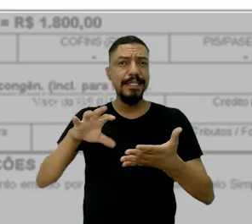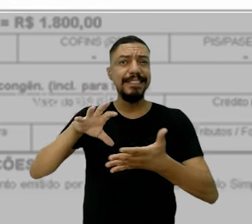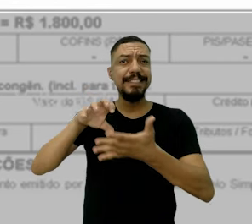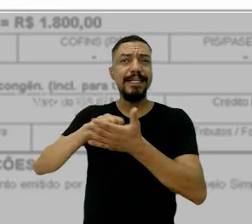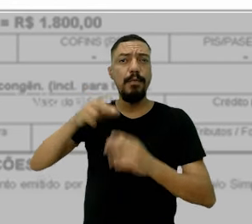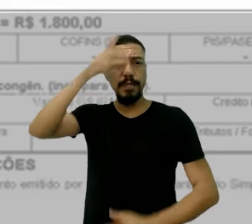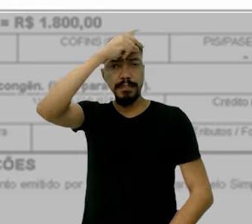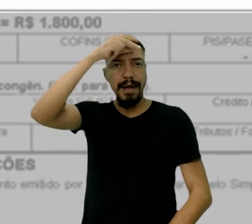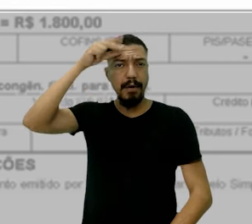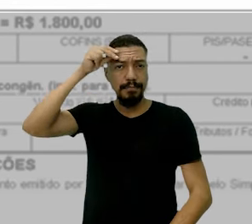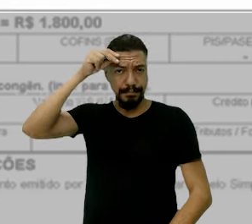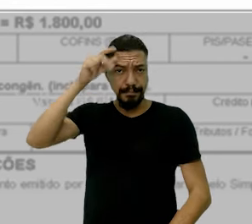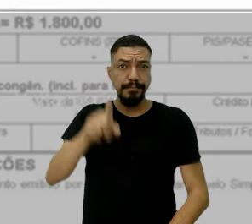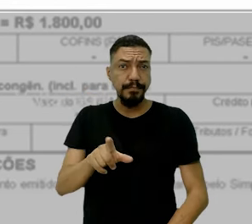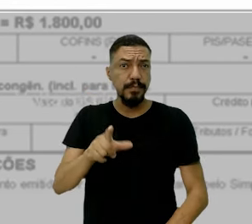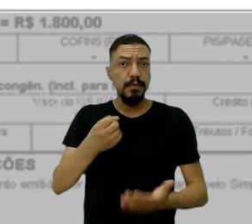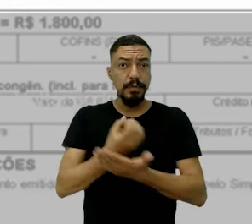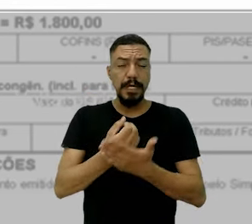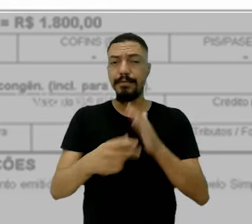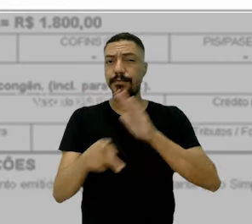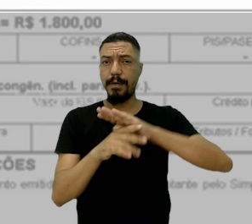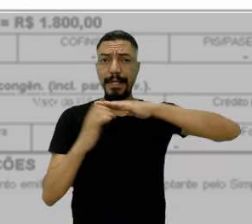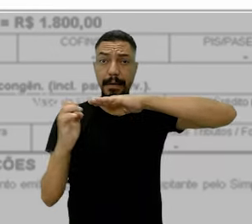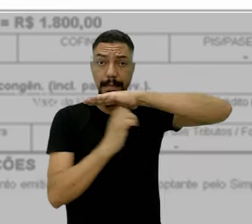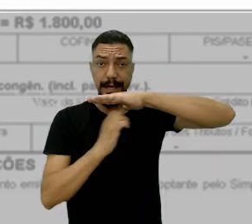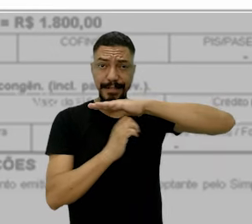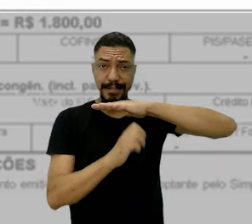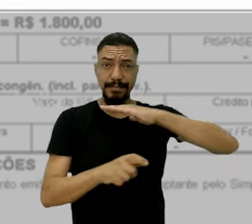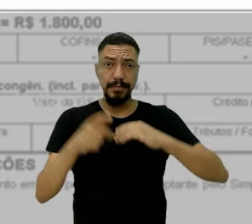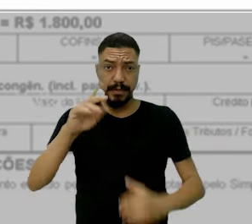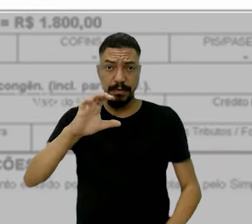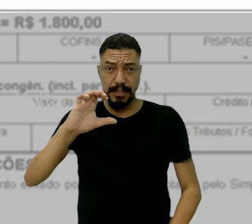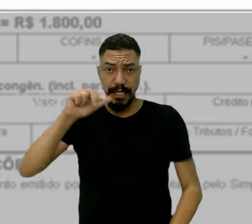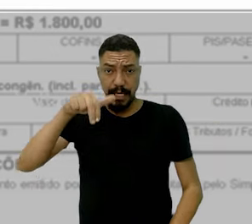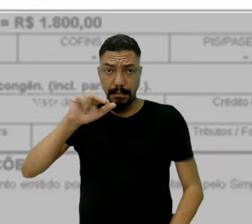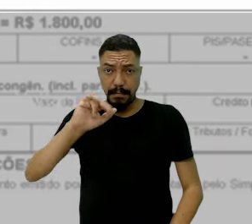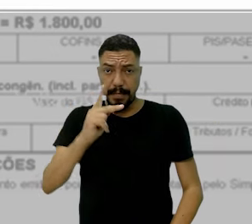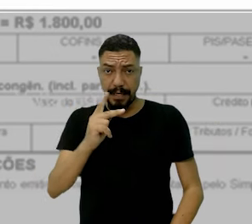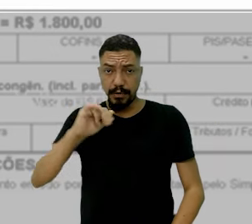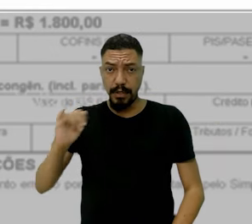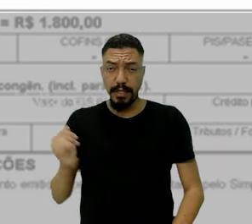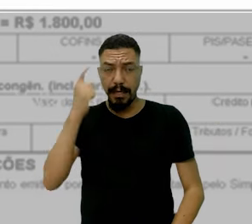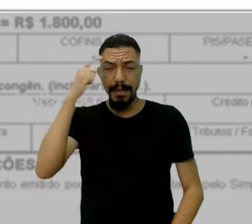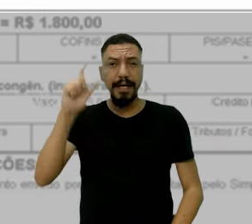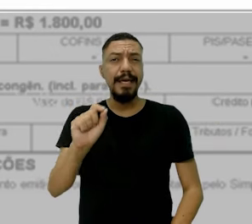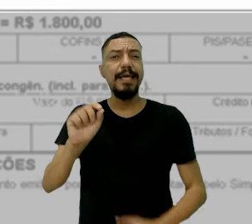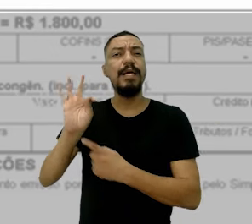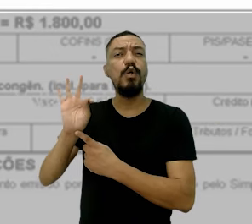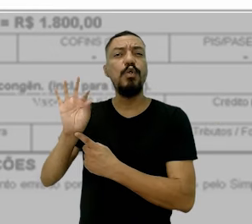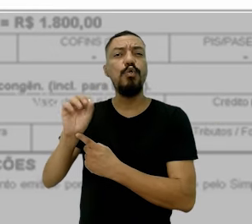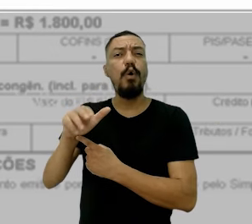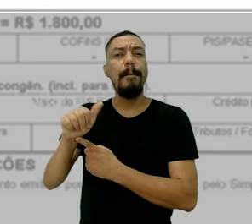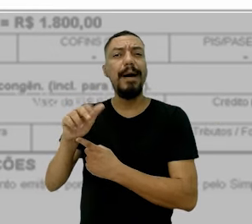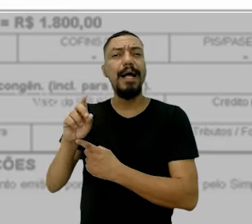inscrição municipal, enfim. Os dados da sua empresa, se você é o CNPJ, lembrando, gente, quem